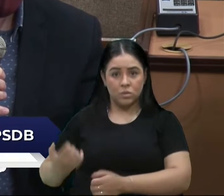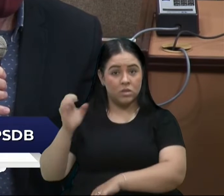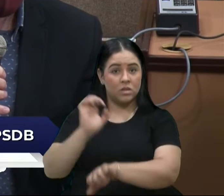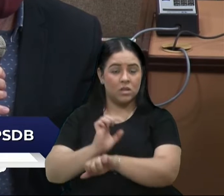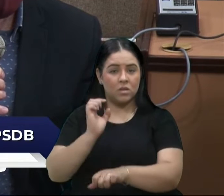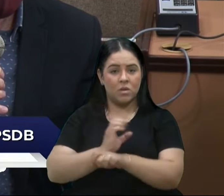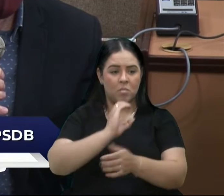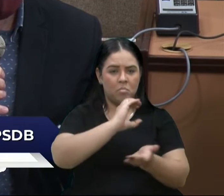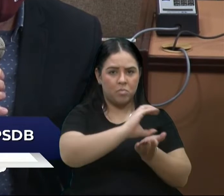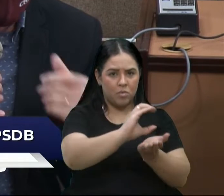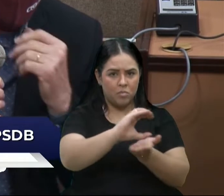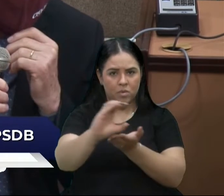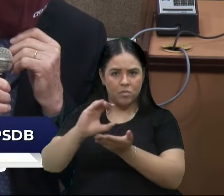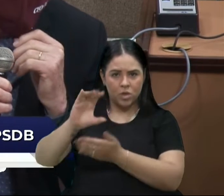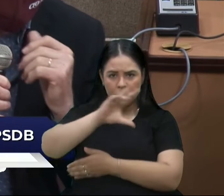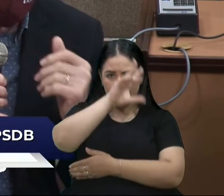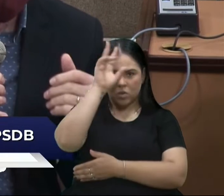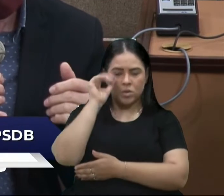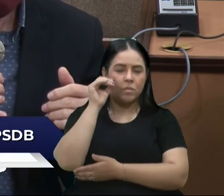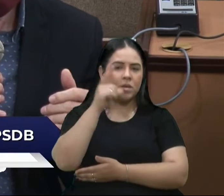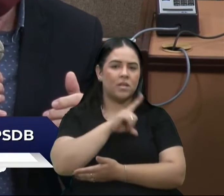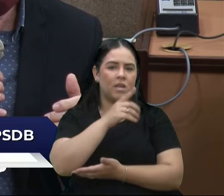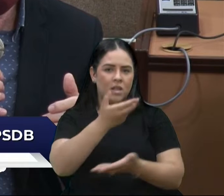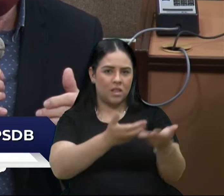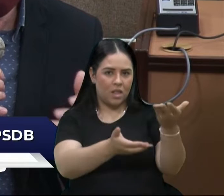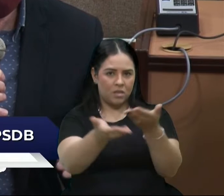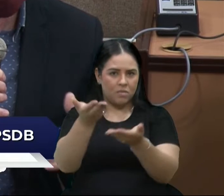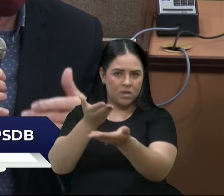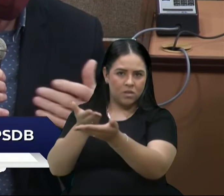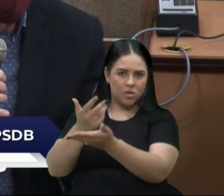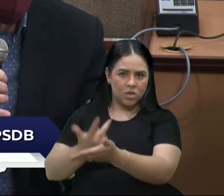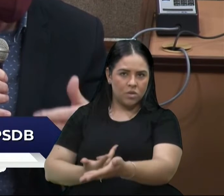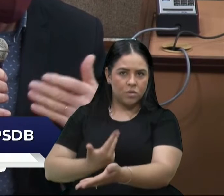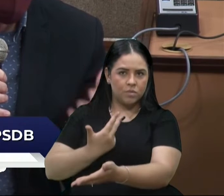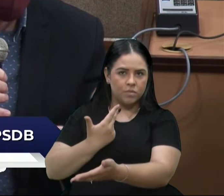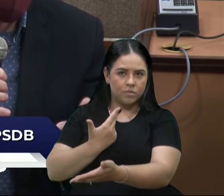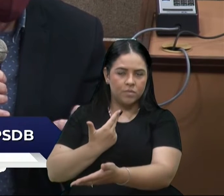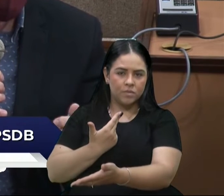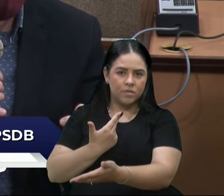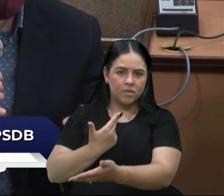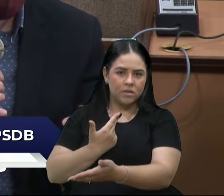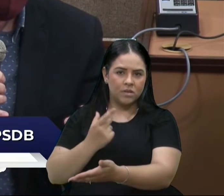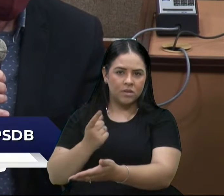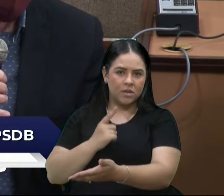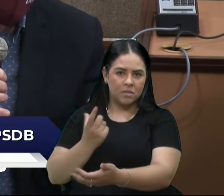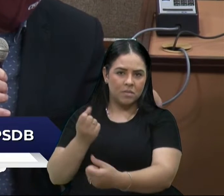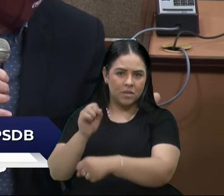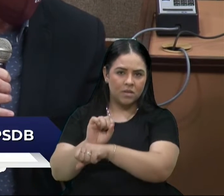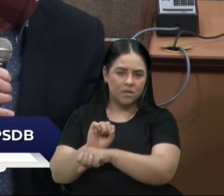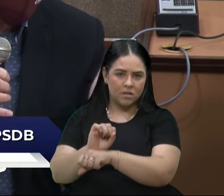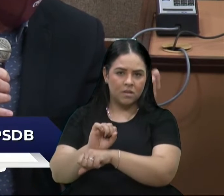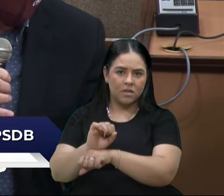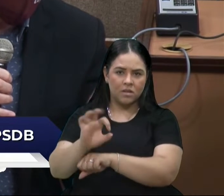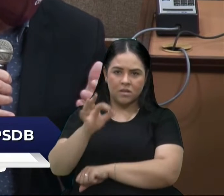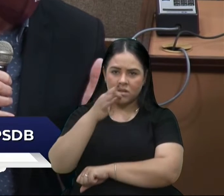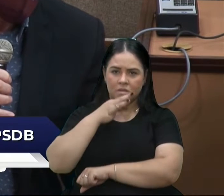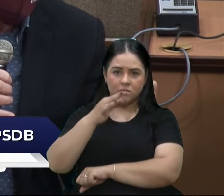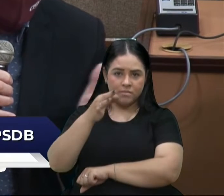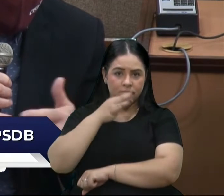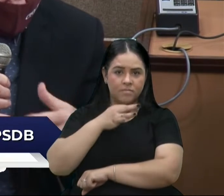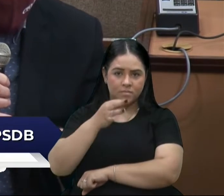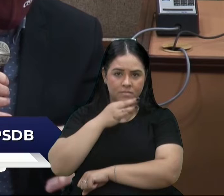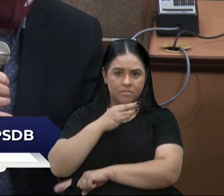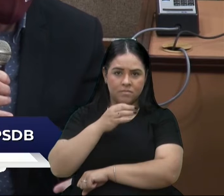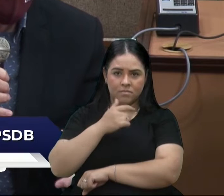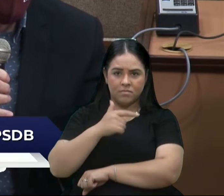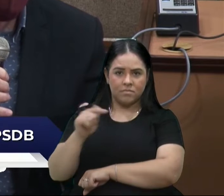municípios para atender as cirurgias eletivas que estão represadas, e que Caxias já